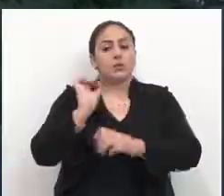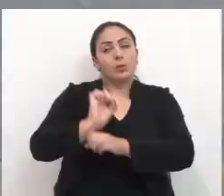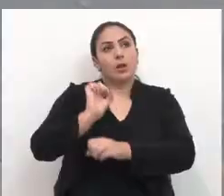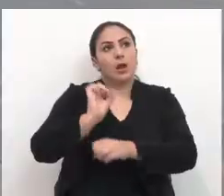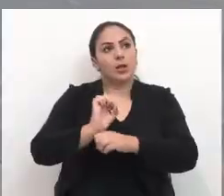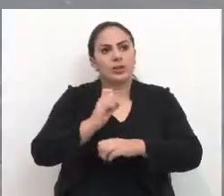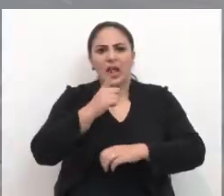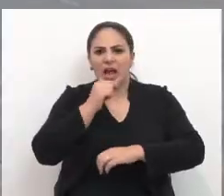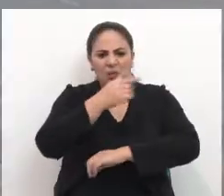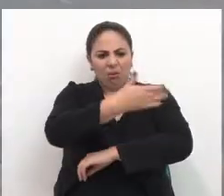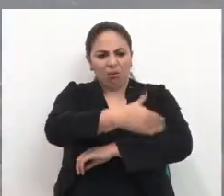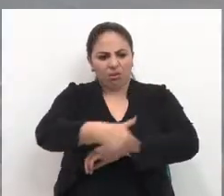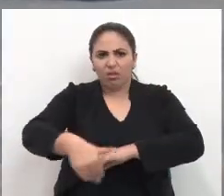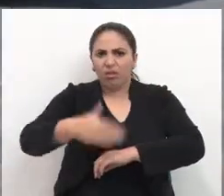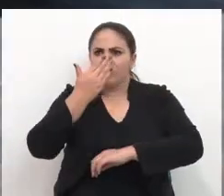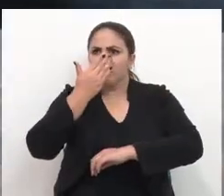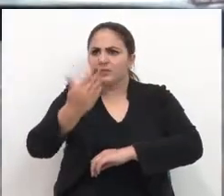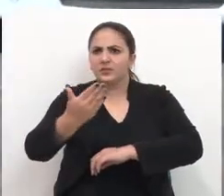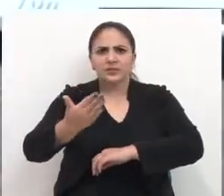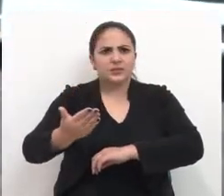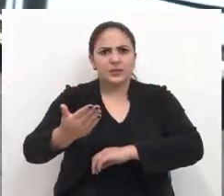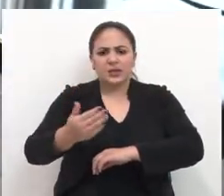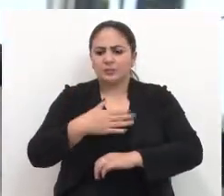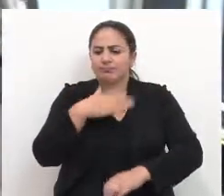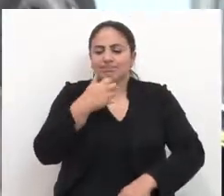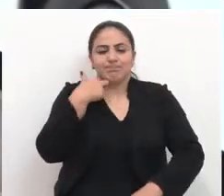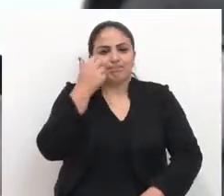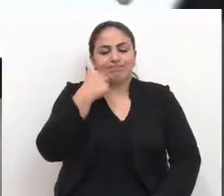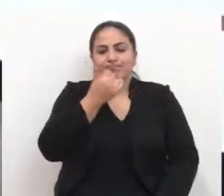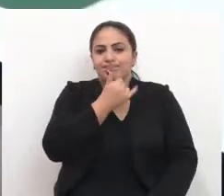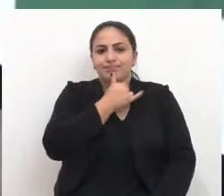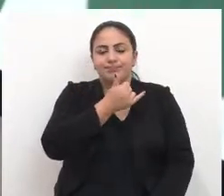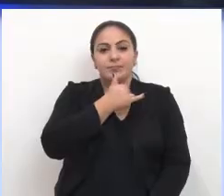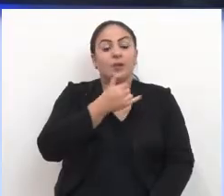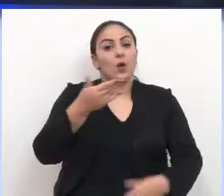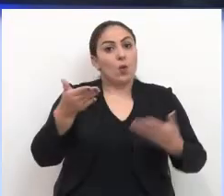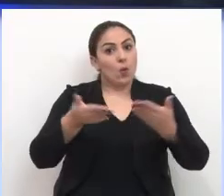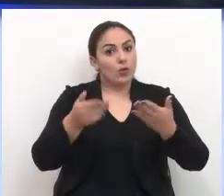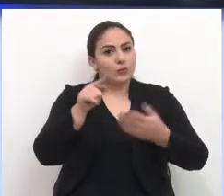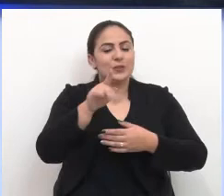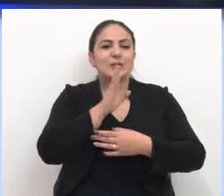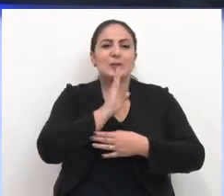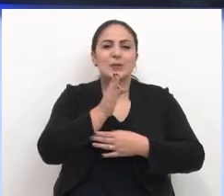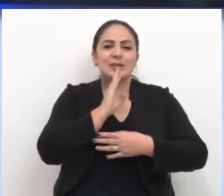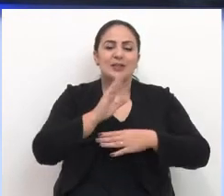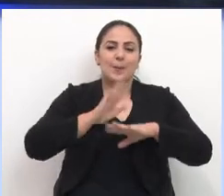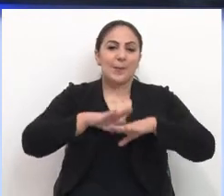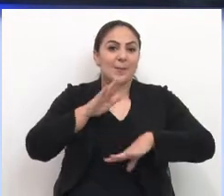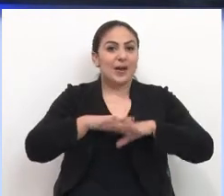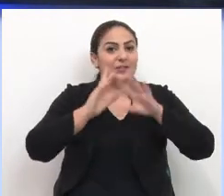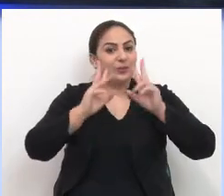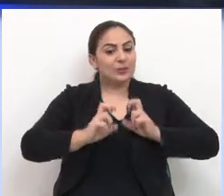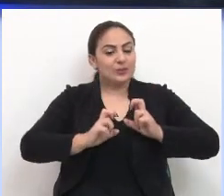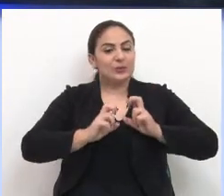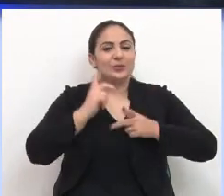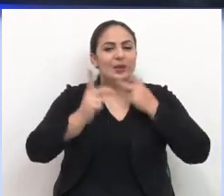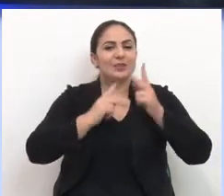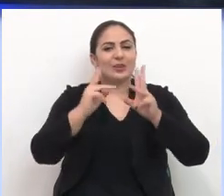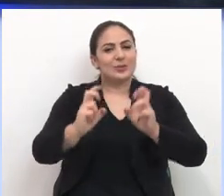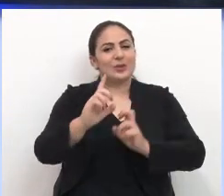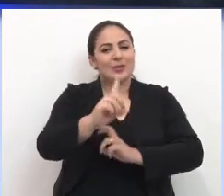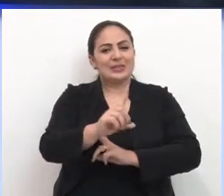aberto correndo aqui, ó. Uma vergonha, isso é lamentável. E ainda hoje você vai conhecer um pouco mais sobre